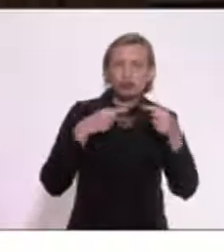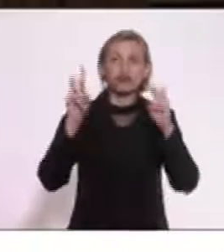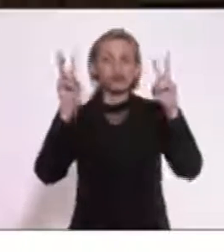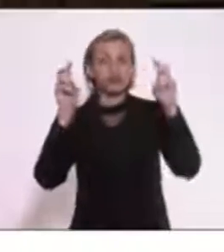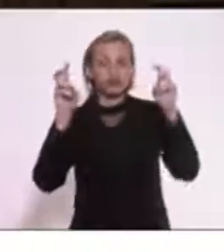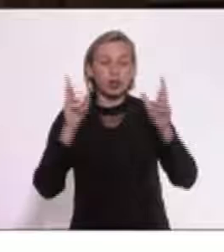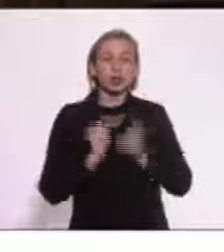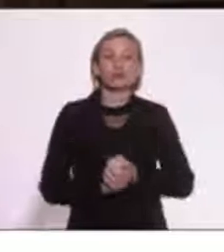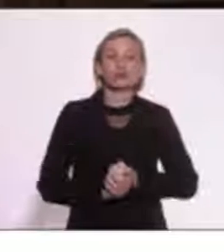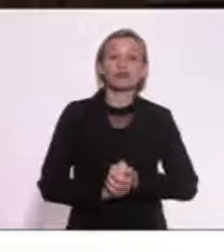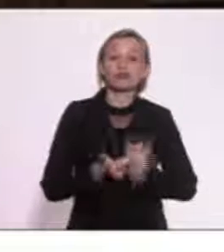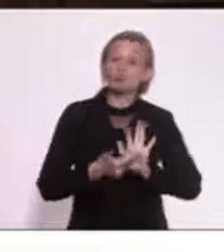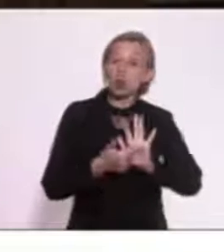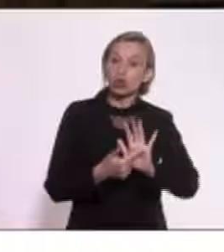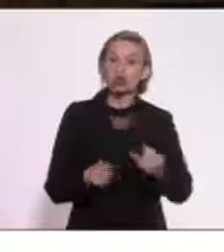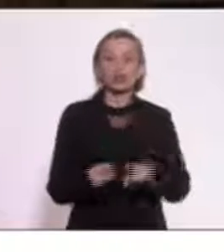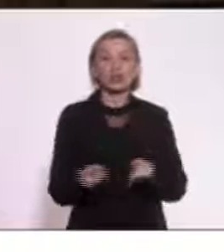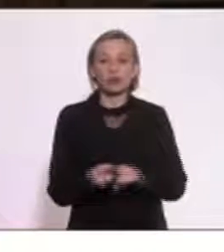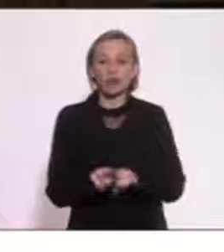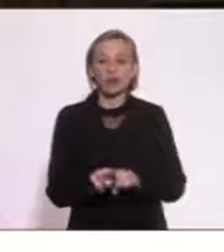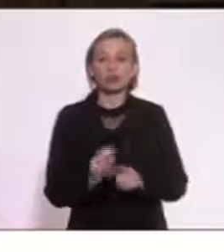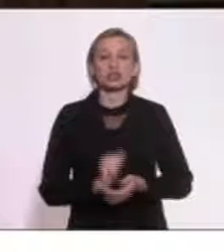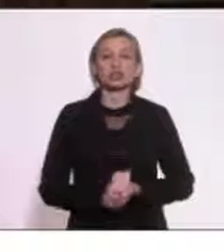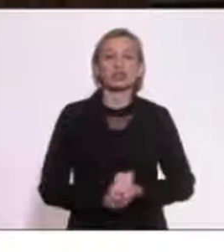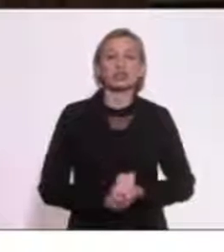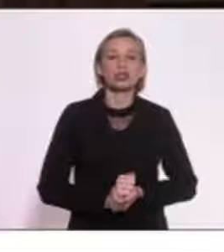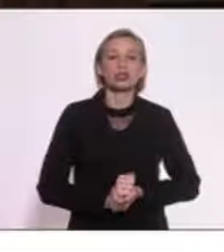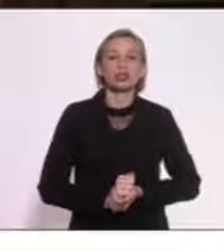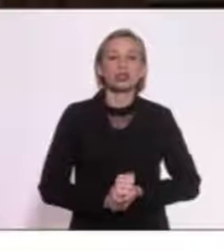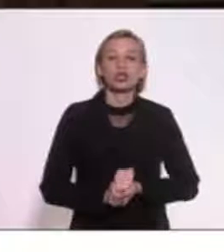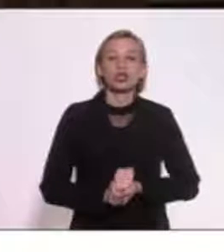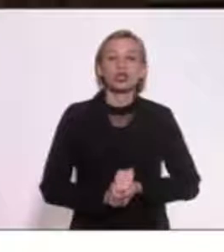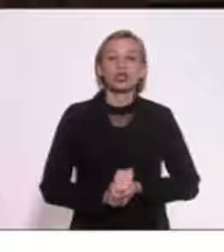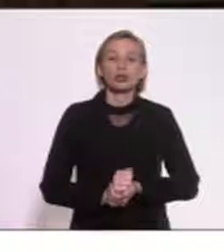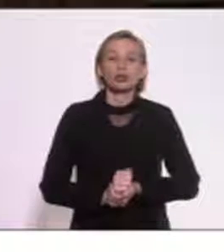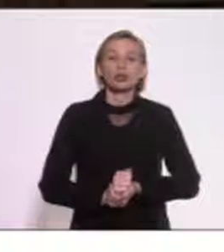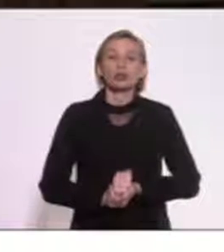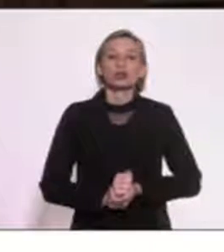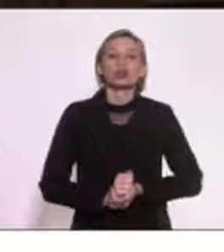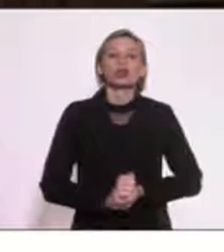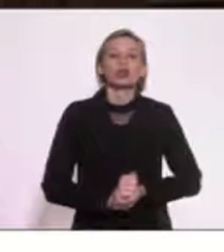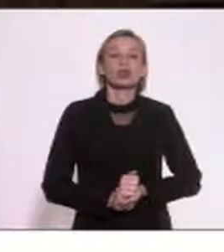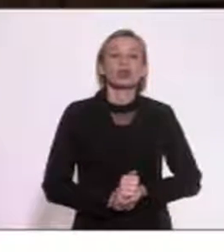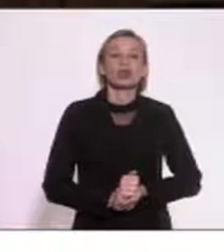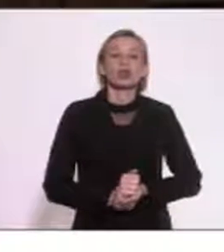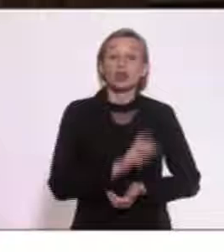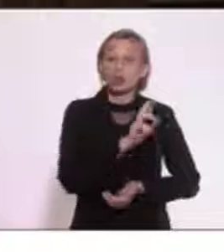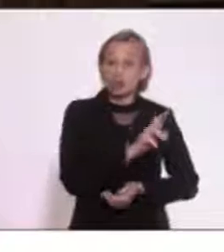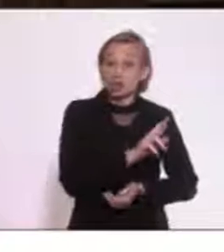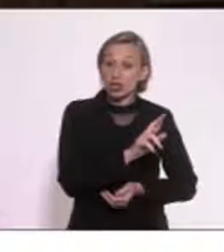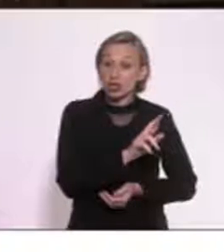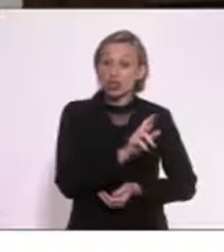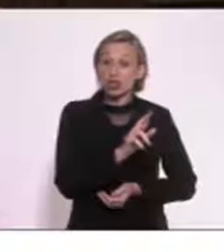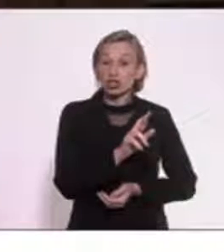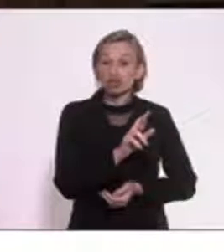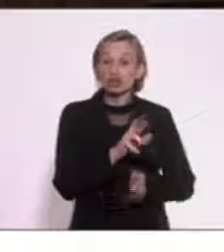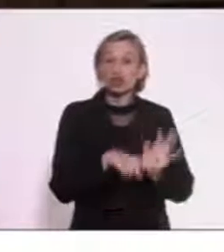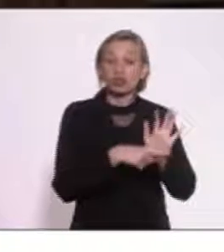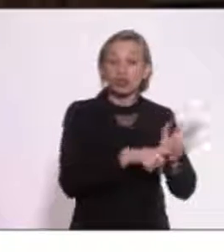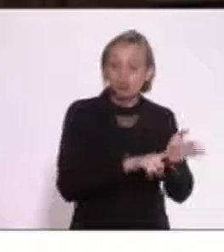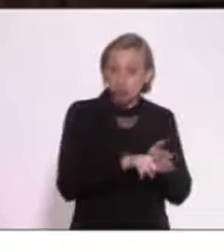tema se destaca aí as imposições previstas pelo regime de recuperação